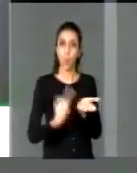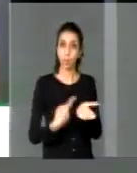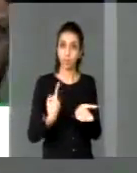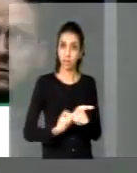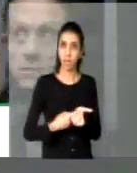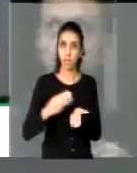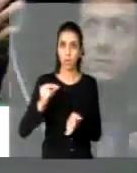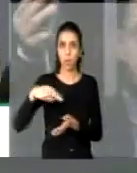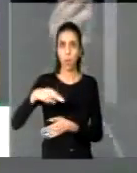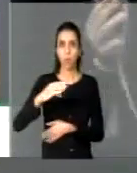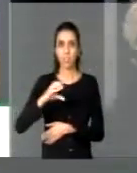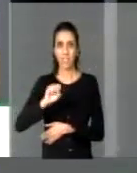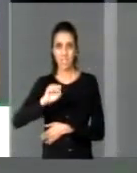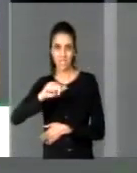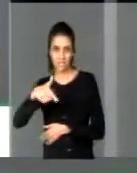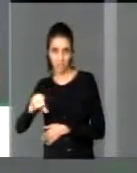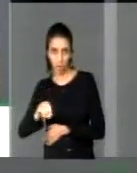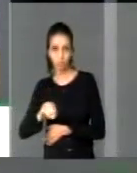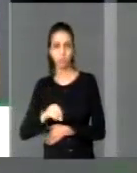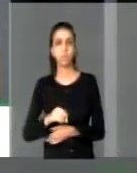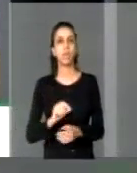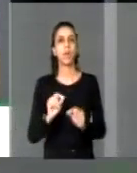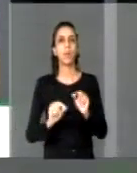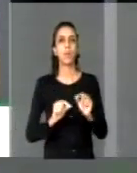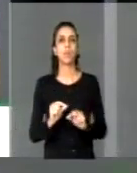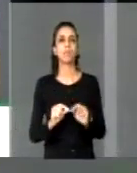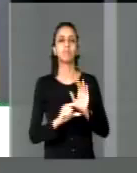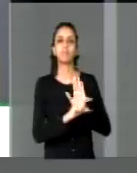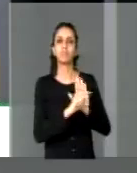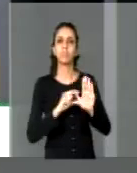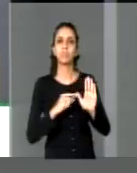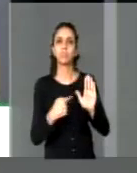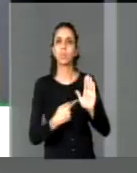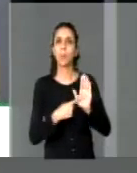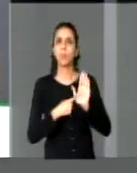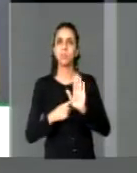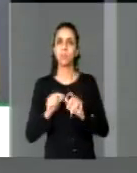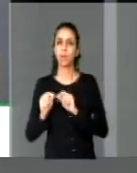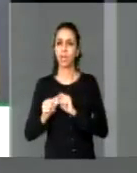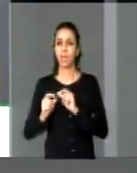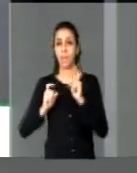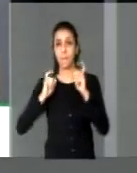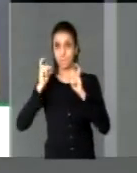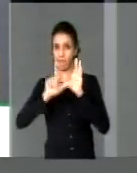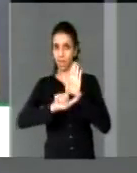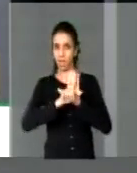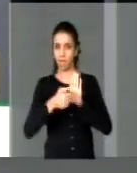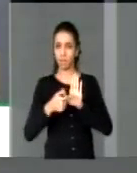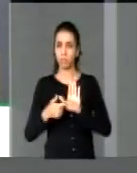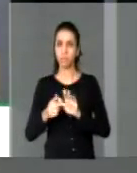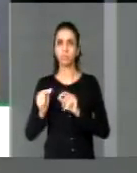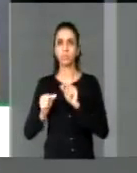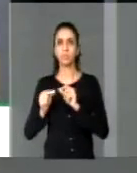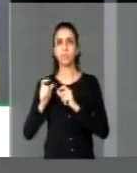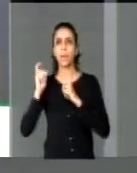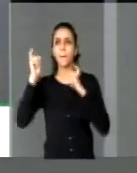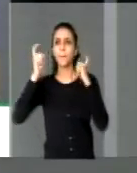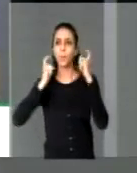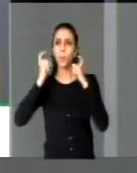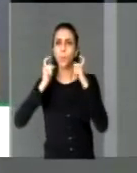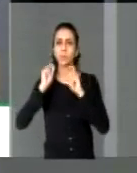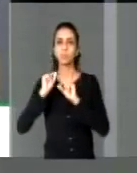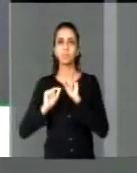ANP uma chamada cláusula de conteúdo local, demonstrando sua preocupação, a preocupação do Estado